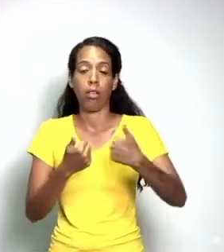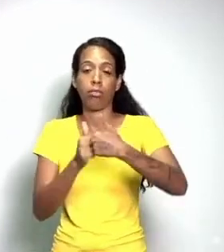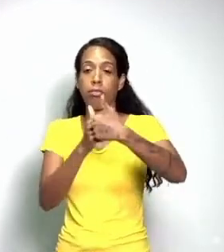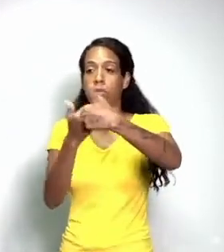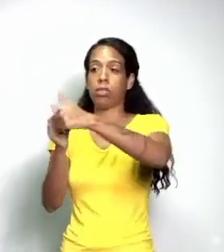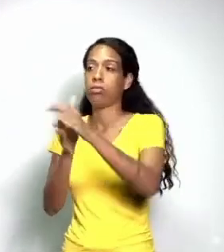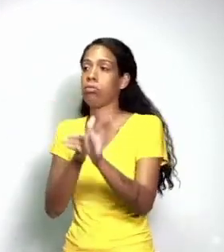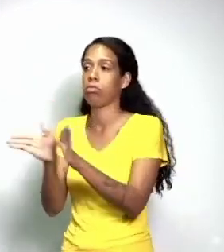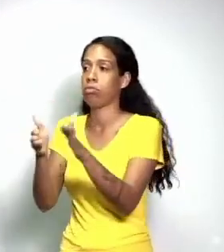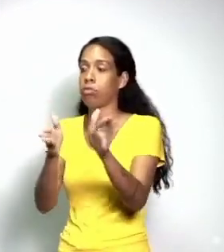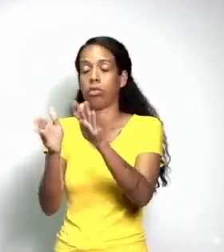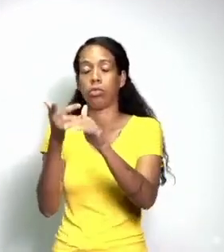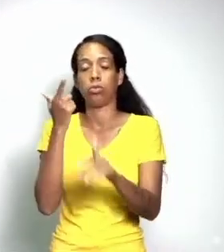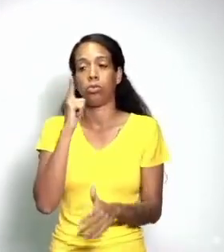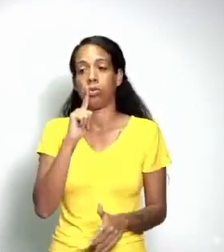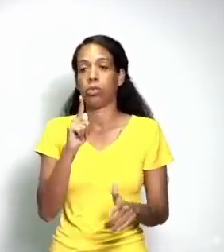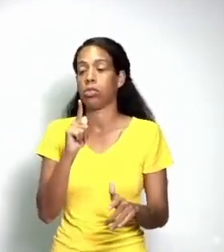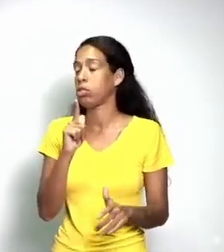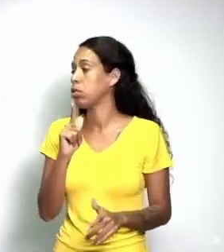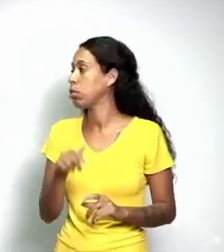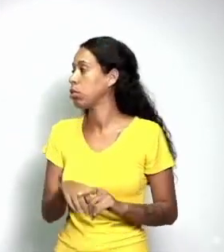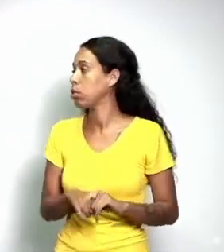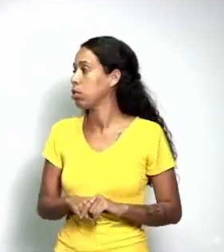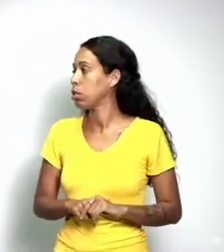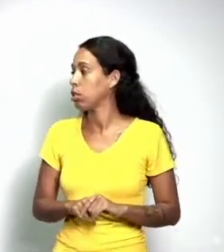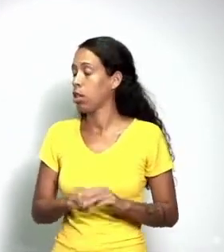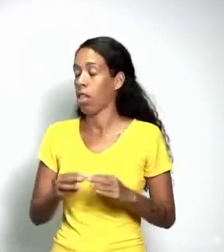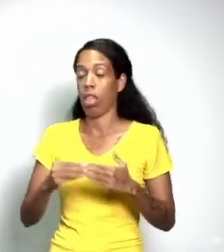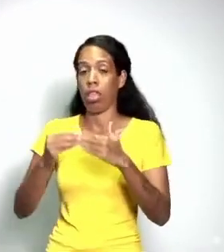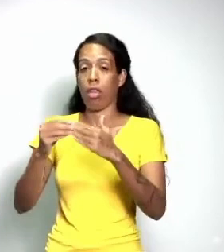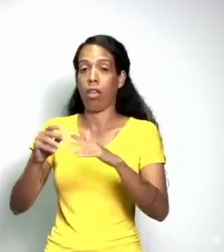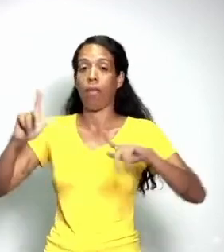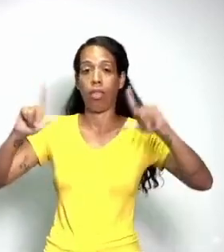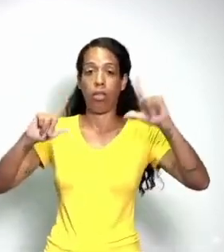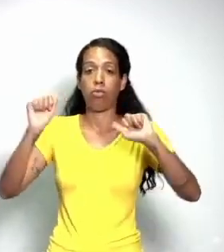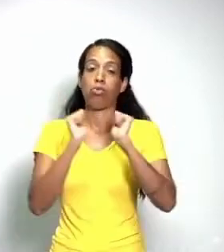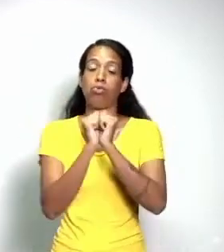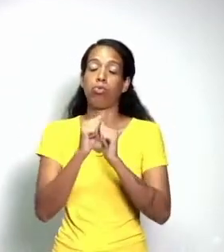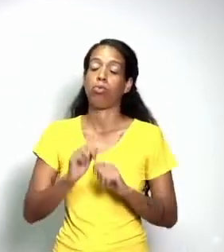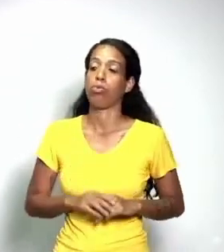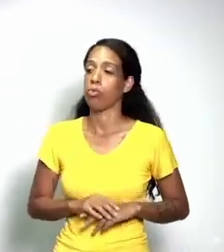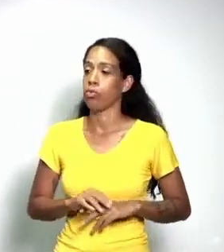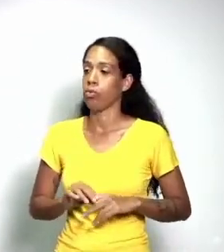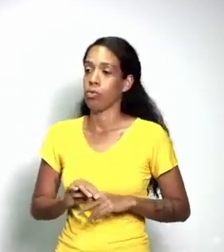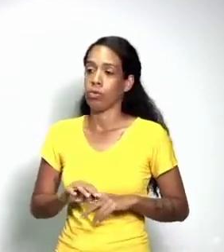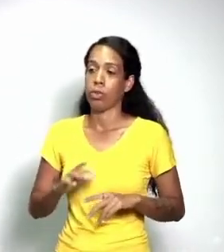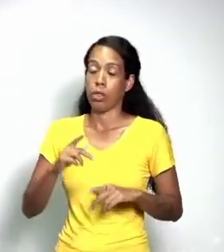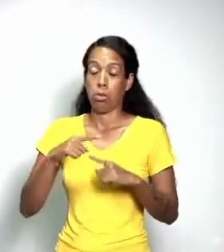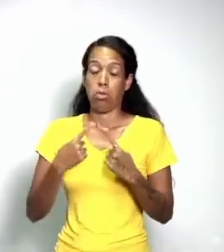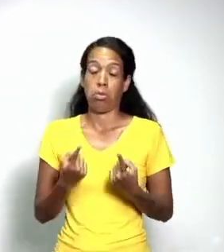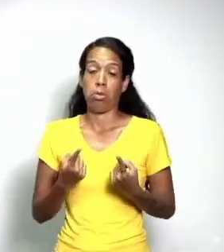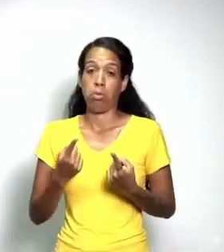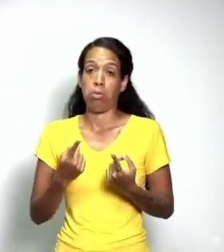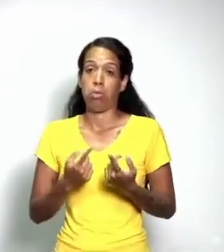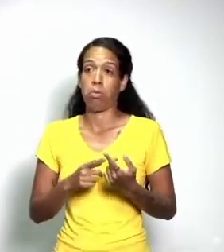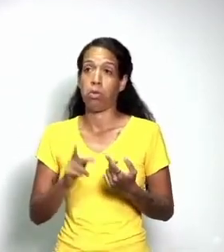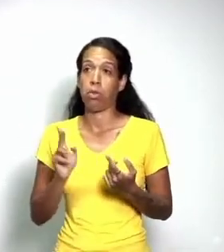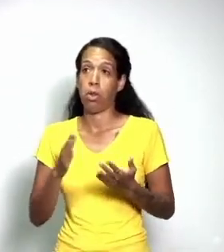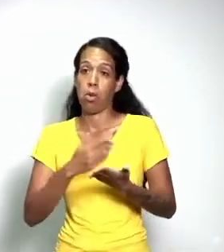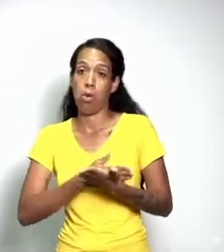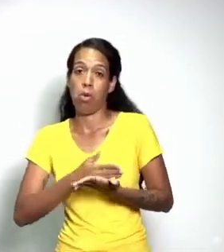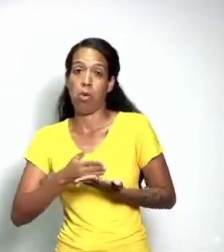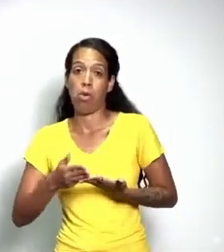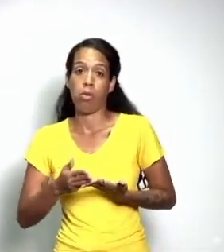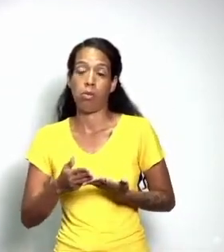essa direção, já que não consegue levar o monitor junto, por exemplo. Então, a partir disso, vai começar a